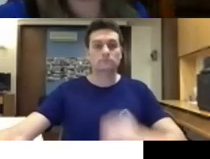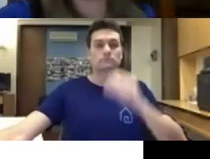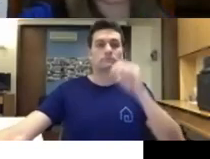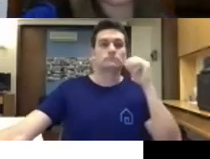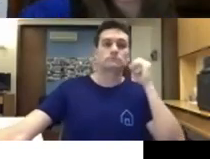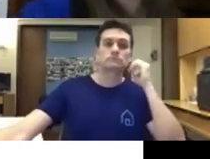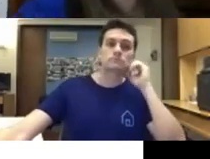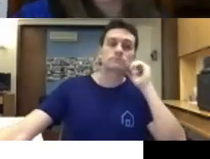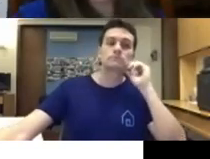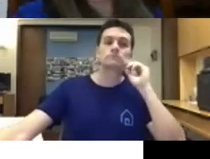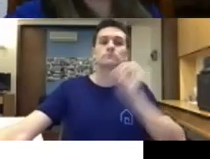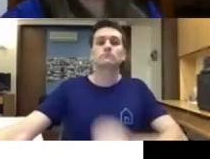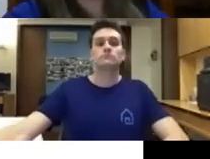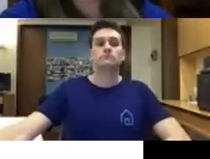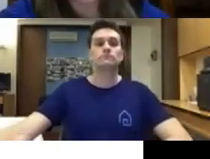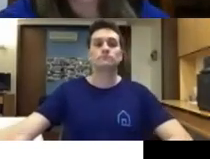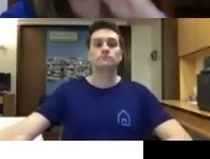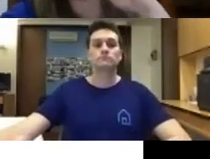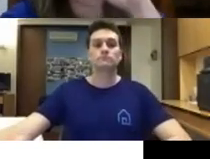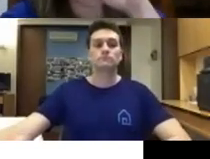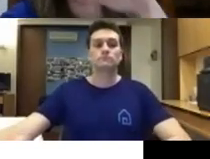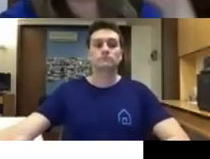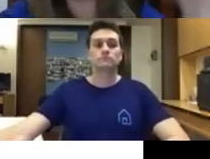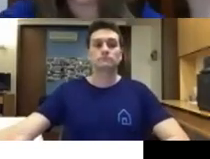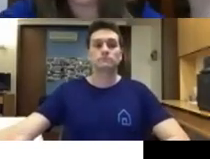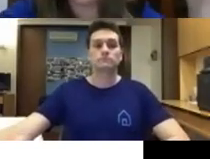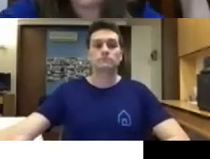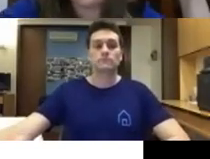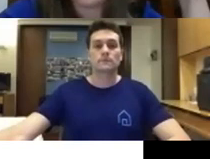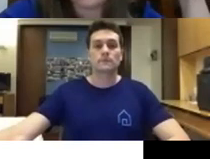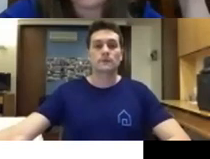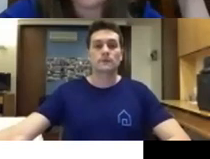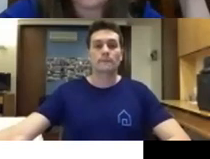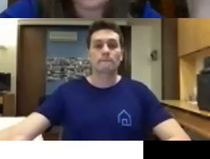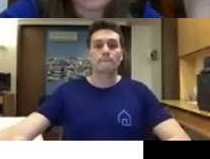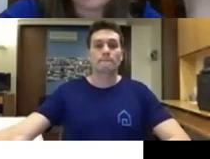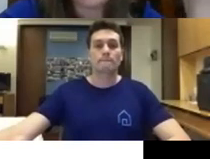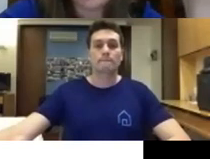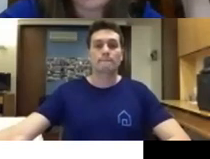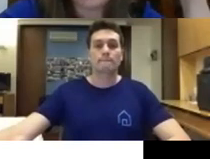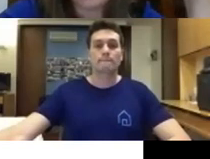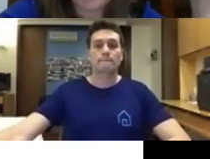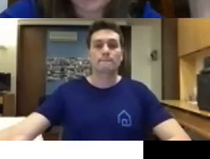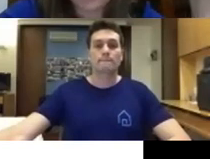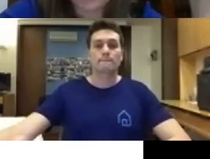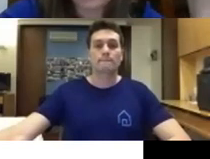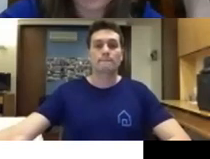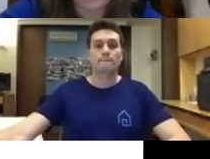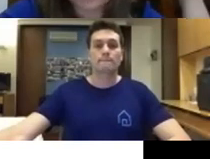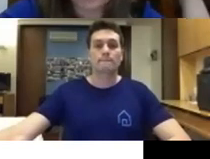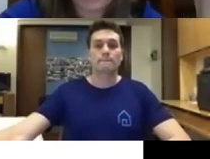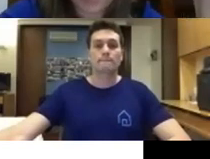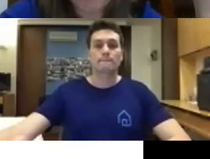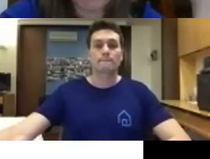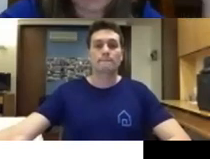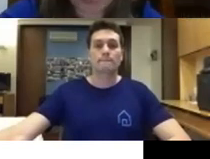mesmo concreto em diferentes tempos. Ela diz atingir a mesma temperatura, só que,